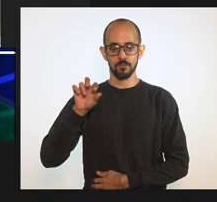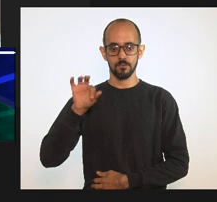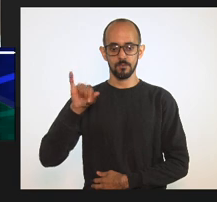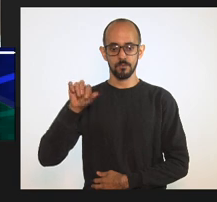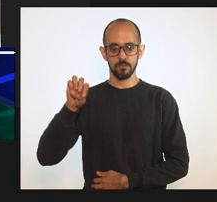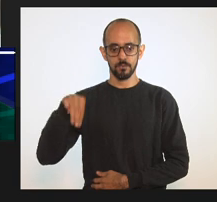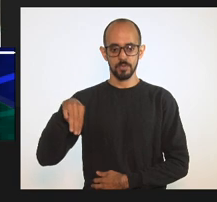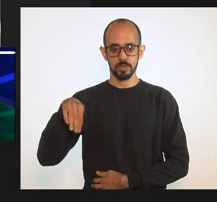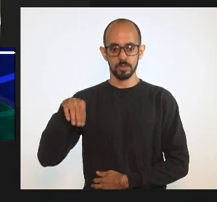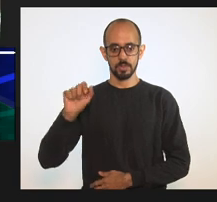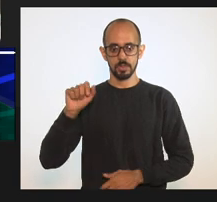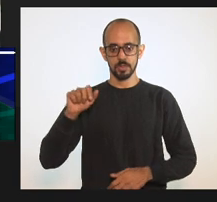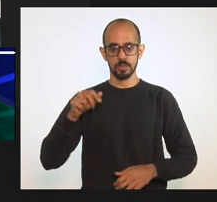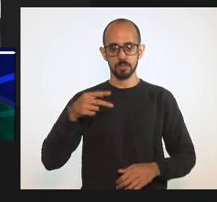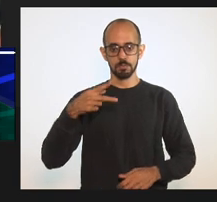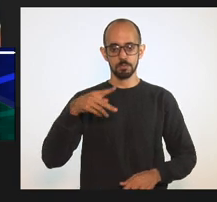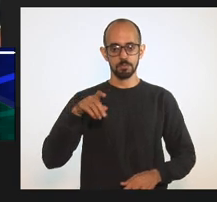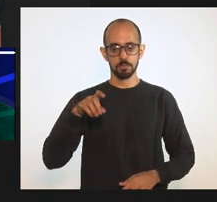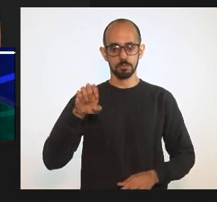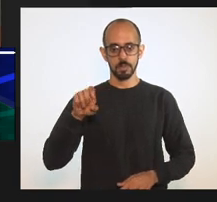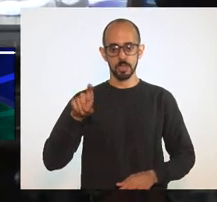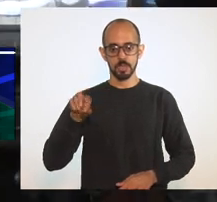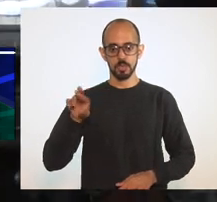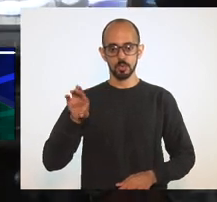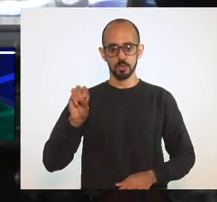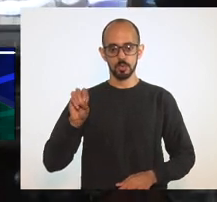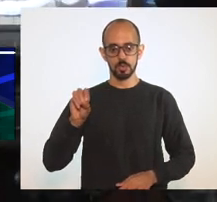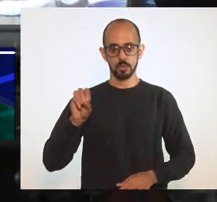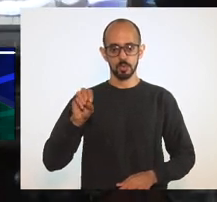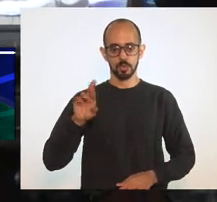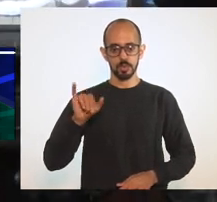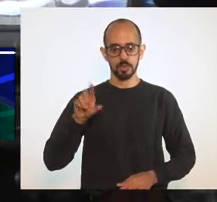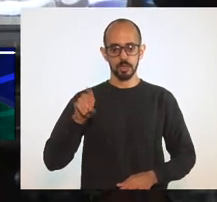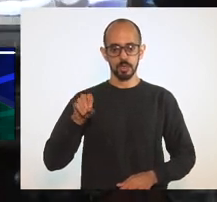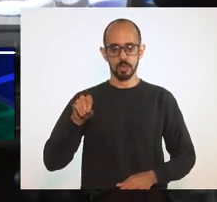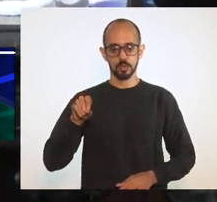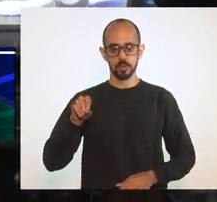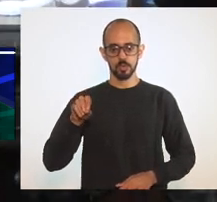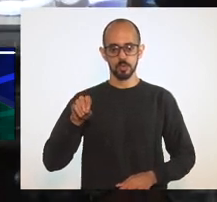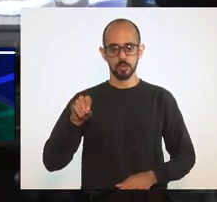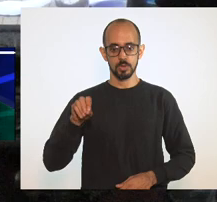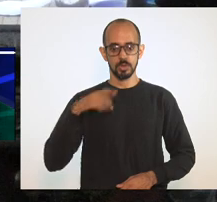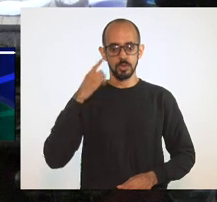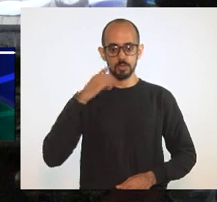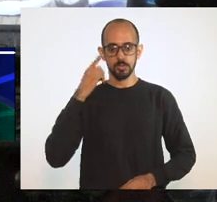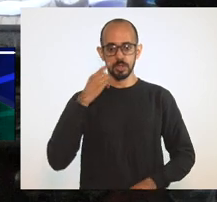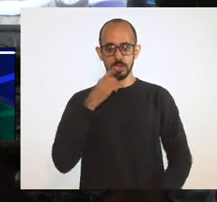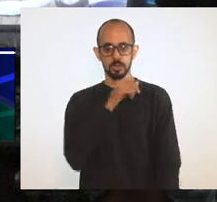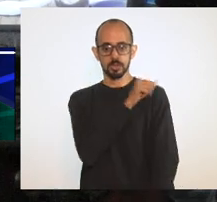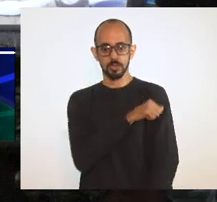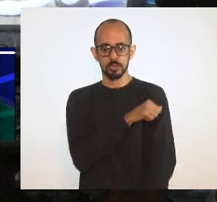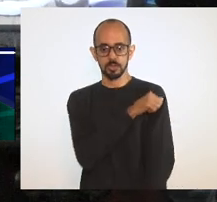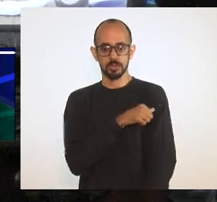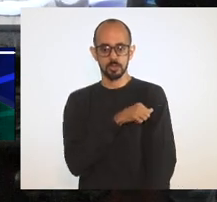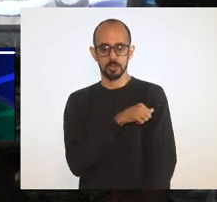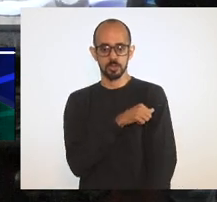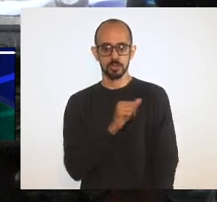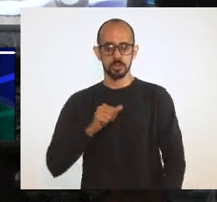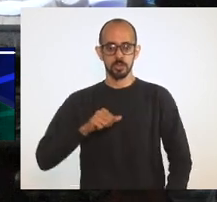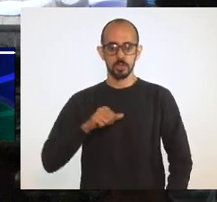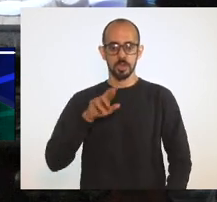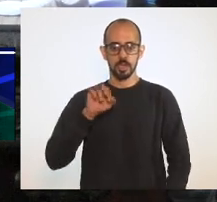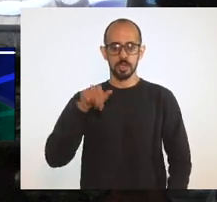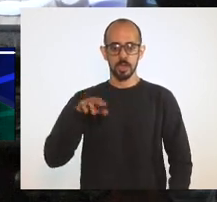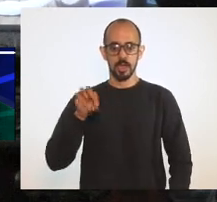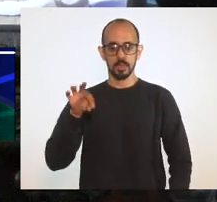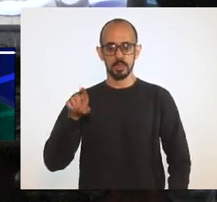Pedro Ricardo, presidente. Então, vamos lá. Deputada enfermeira Regiane, deputada Alana, deputada Renata,